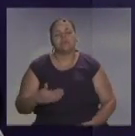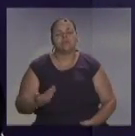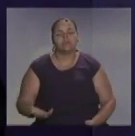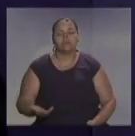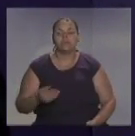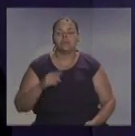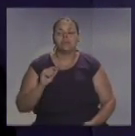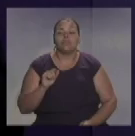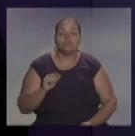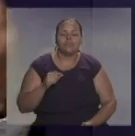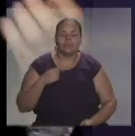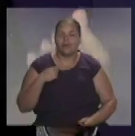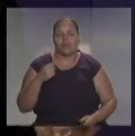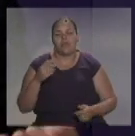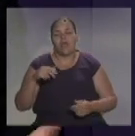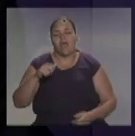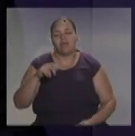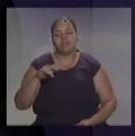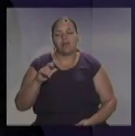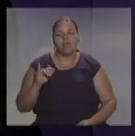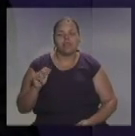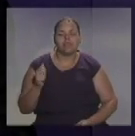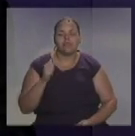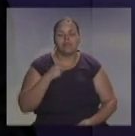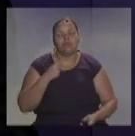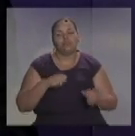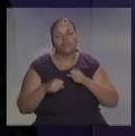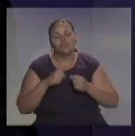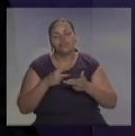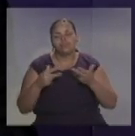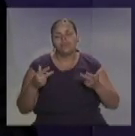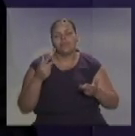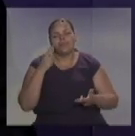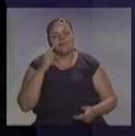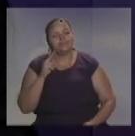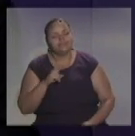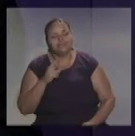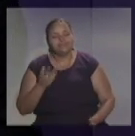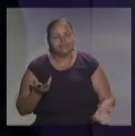rendimento com um atleta que não tenha